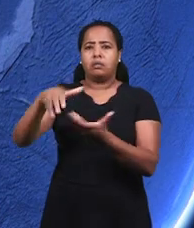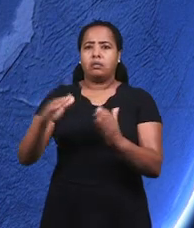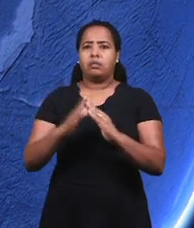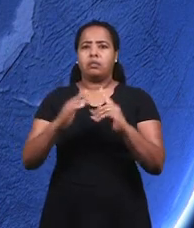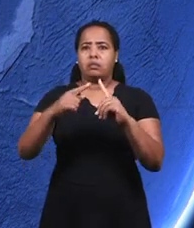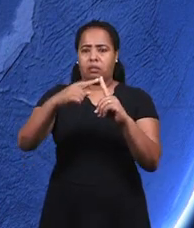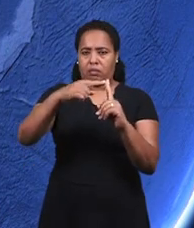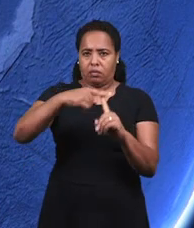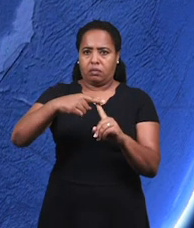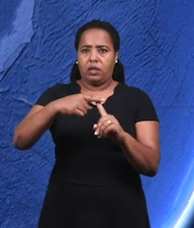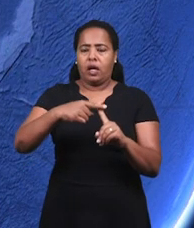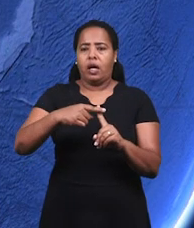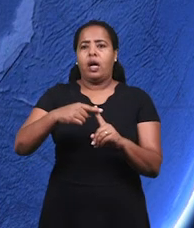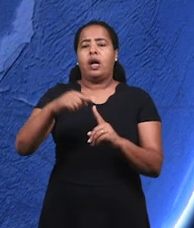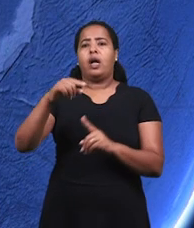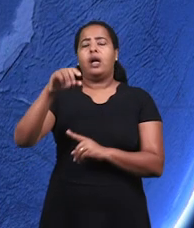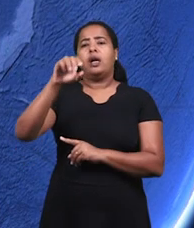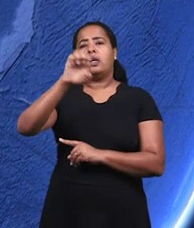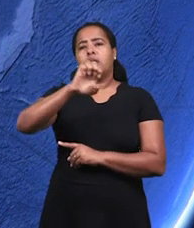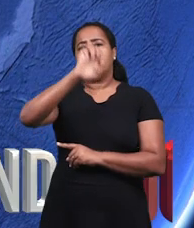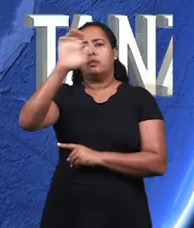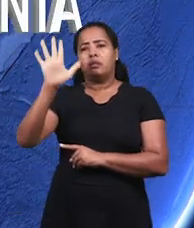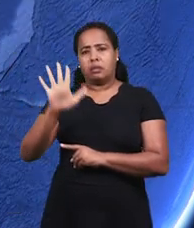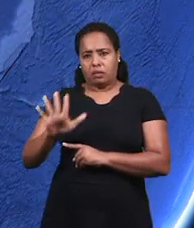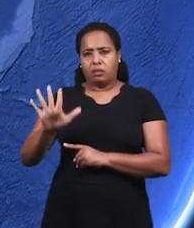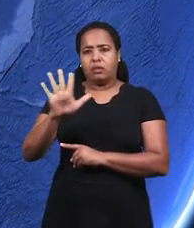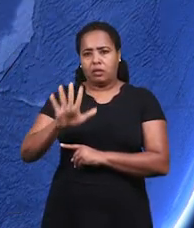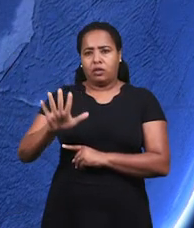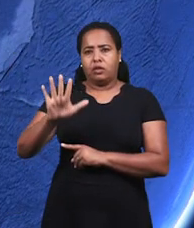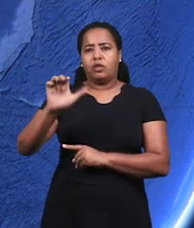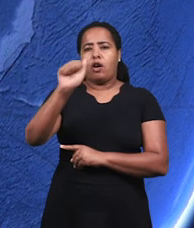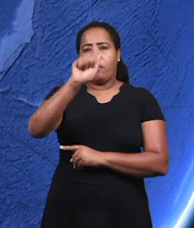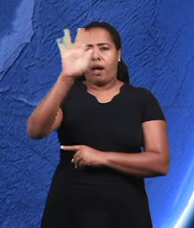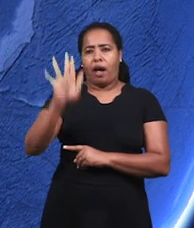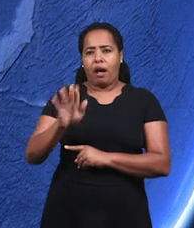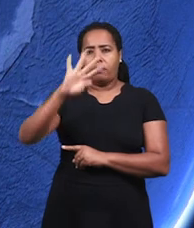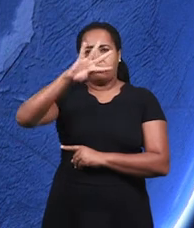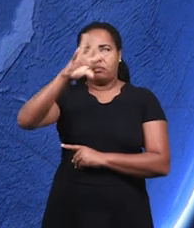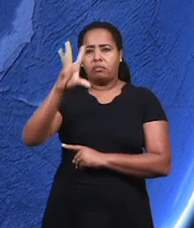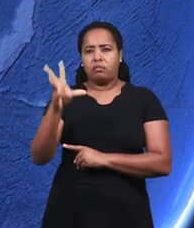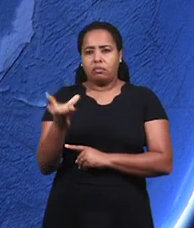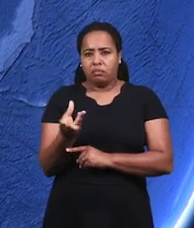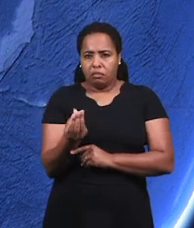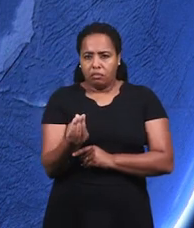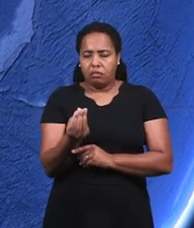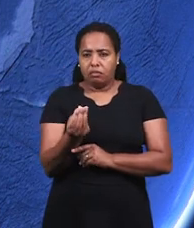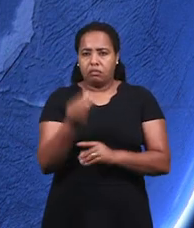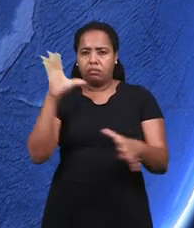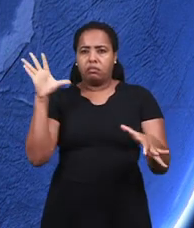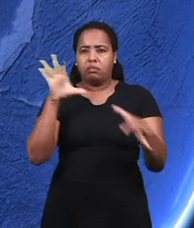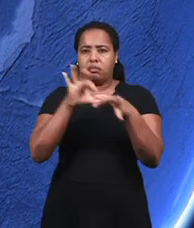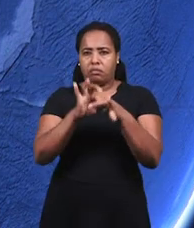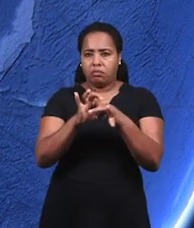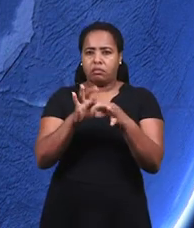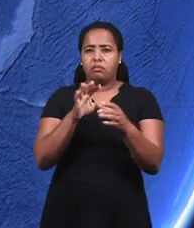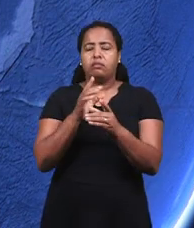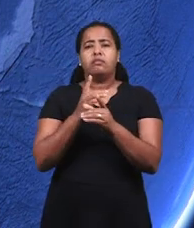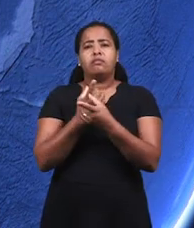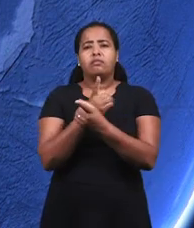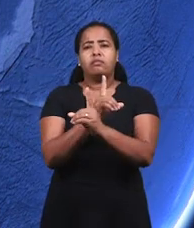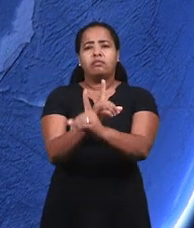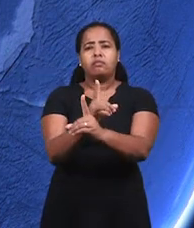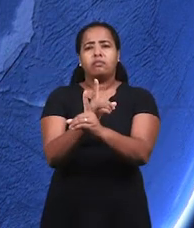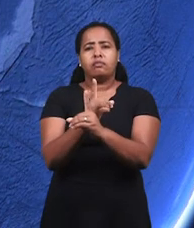três Américas, Europa, África, Ásia e Oceania, conectadas pela mesma